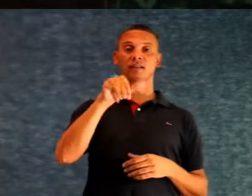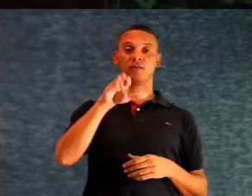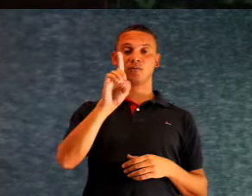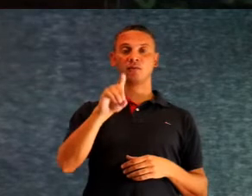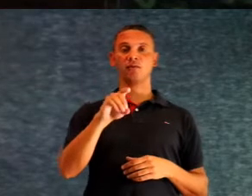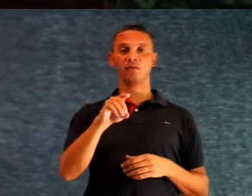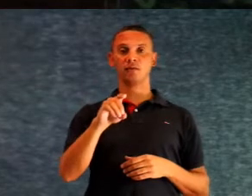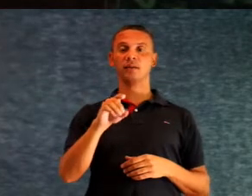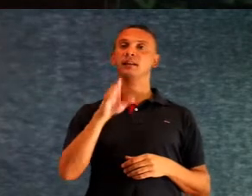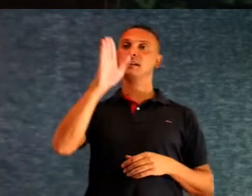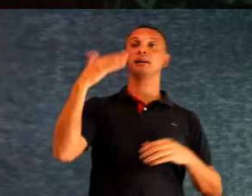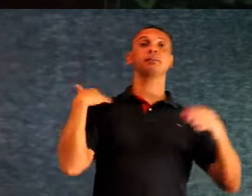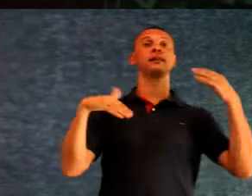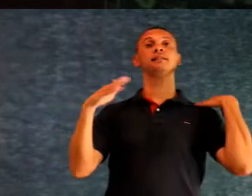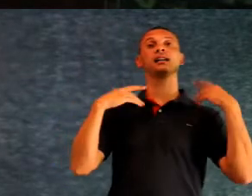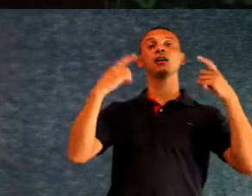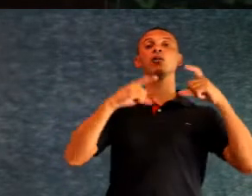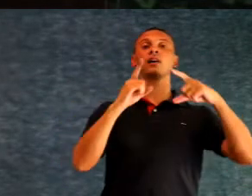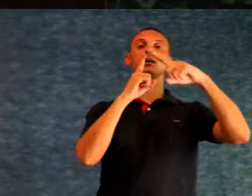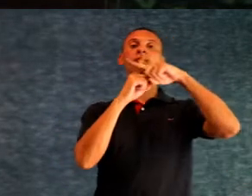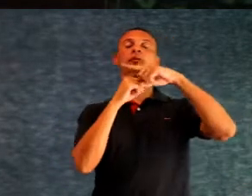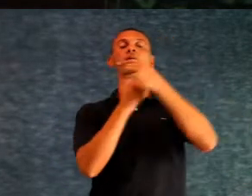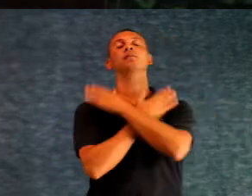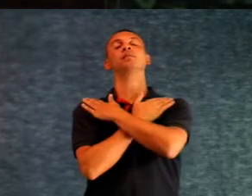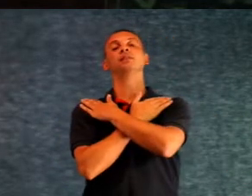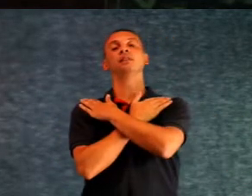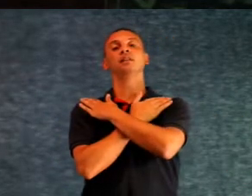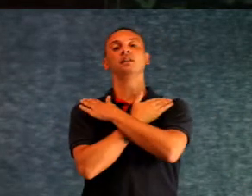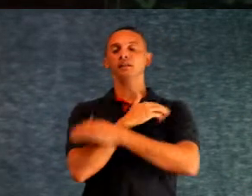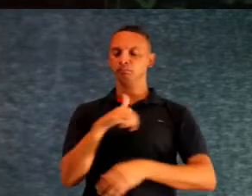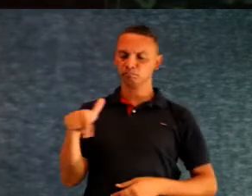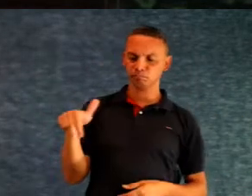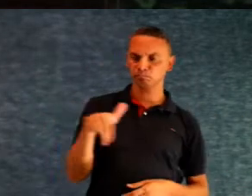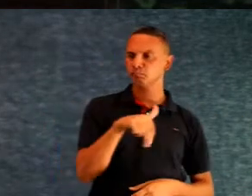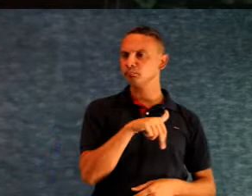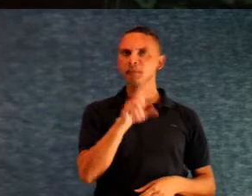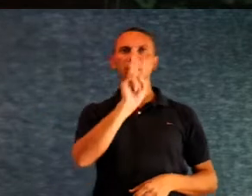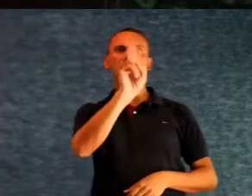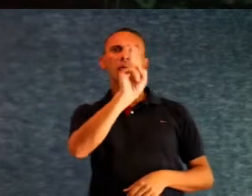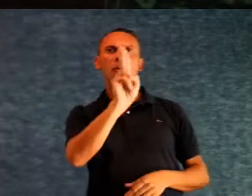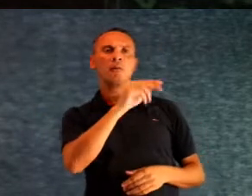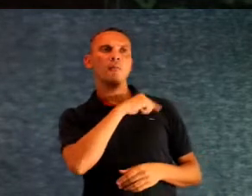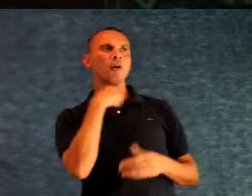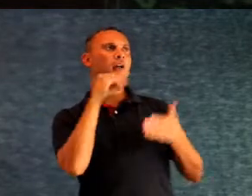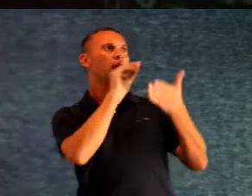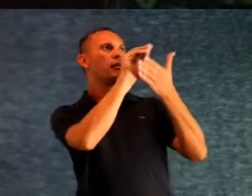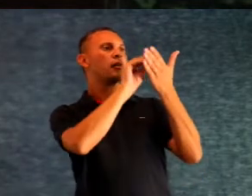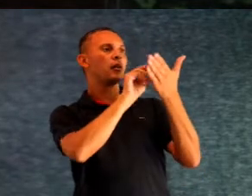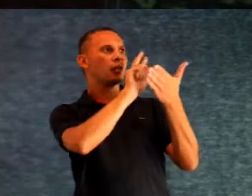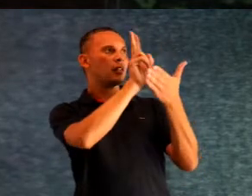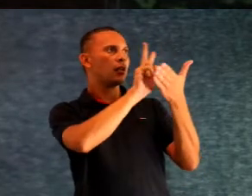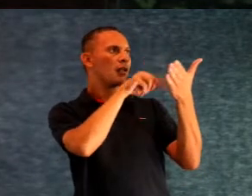que, desde cedo, Maria Julieta teve uma visão serena com relação à morte. Ela sempre encarou a morte como